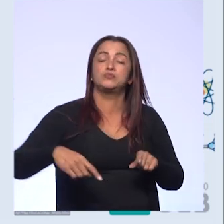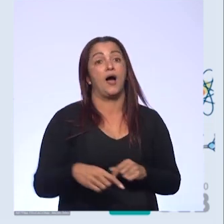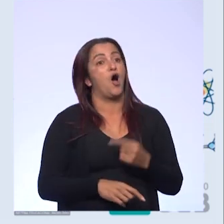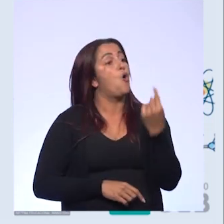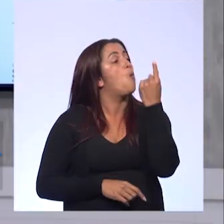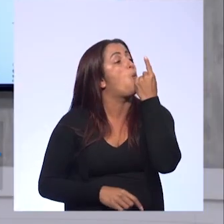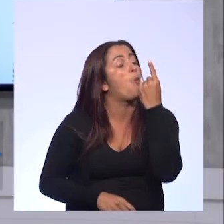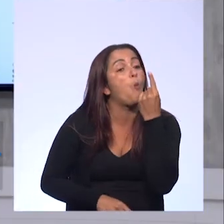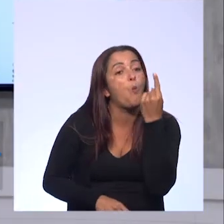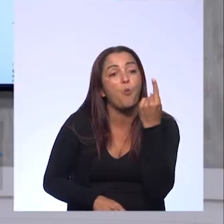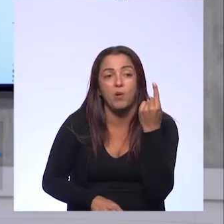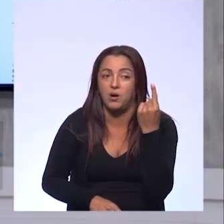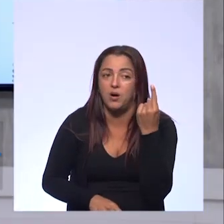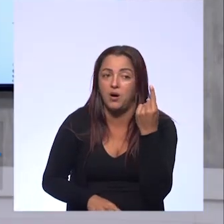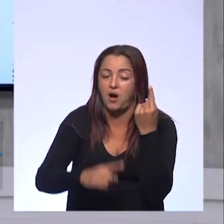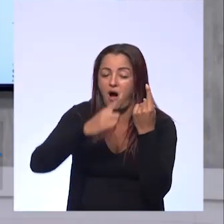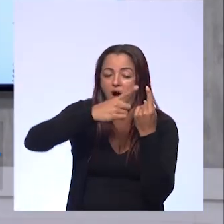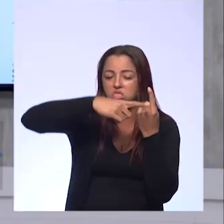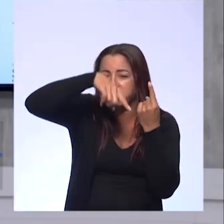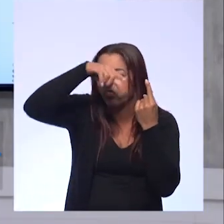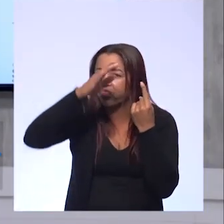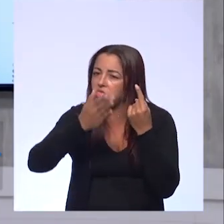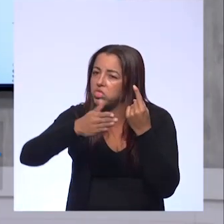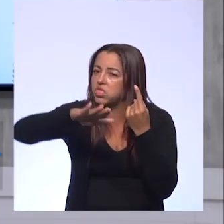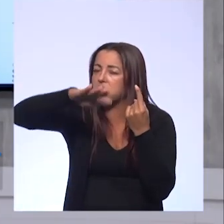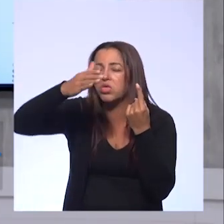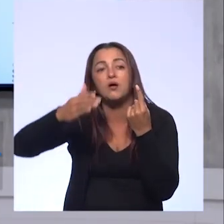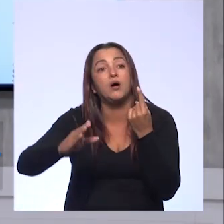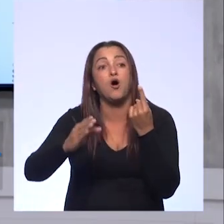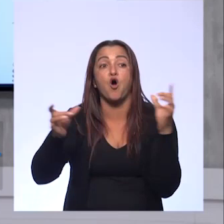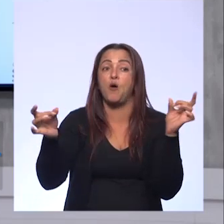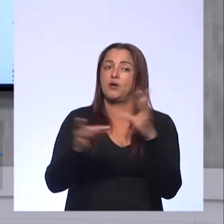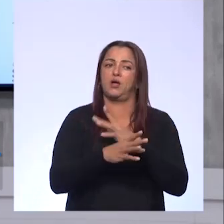uma oscilação completa tá então